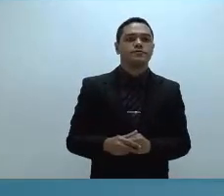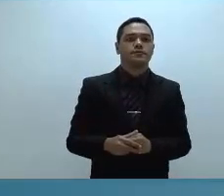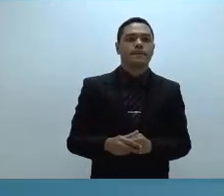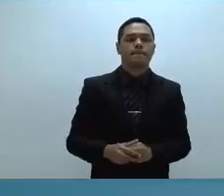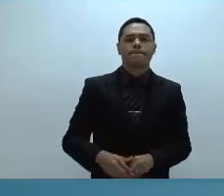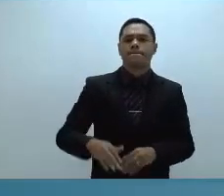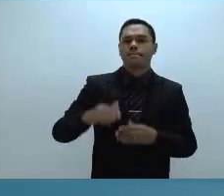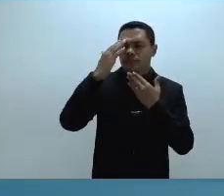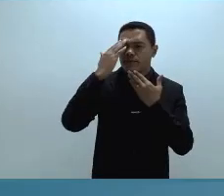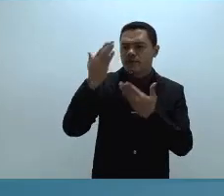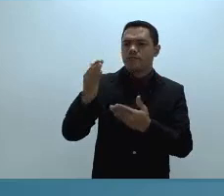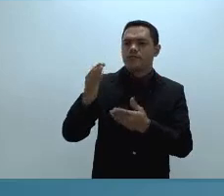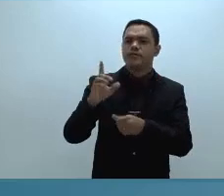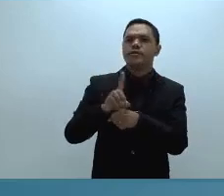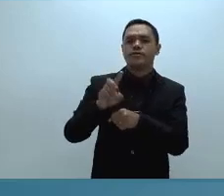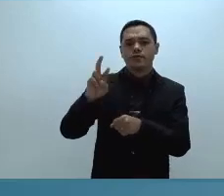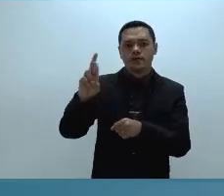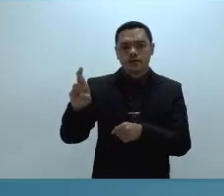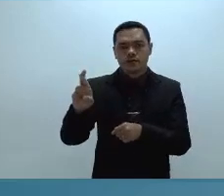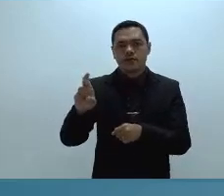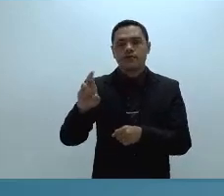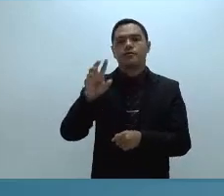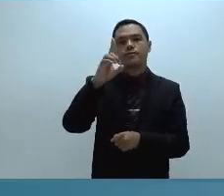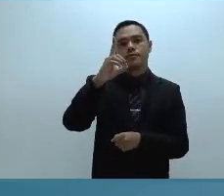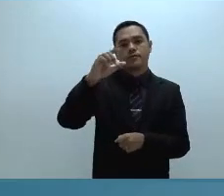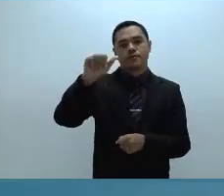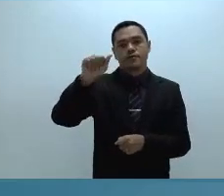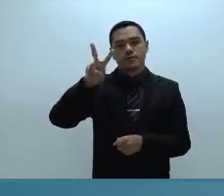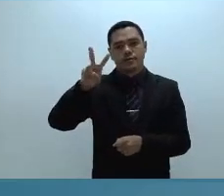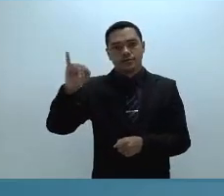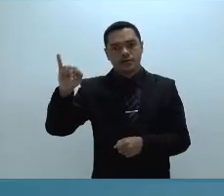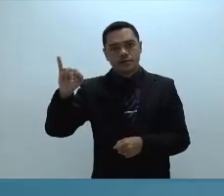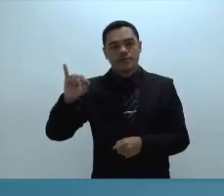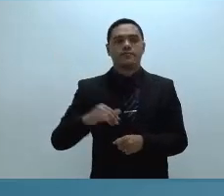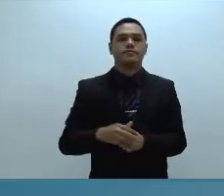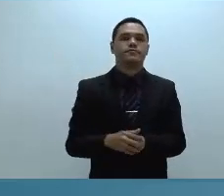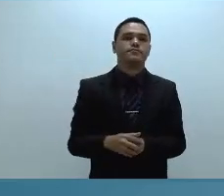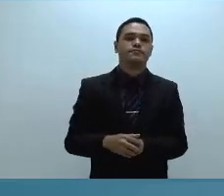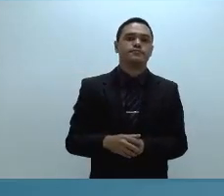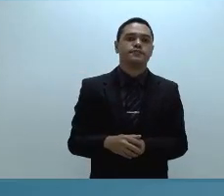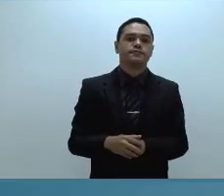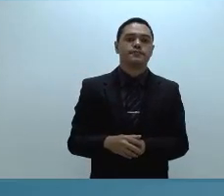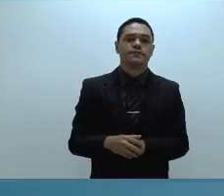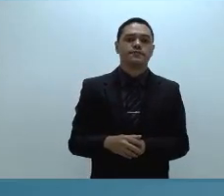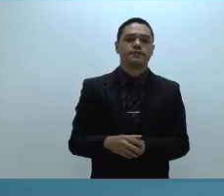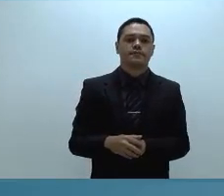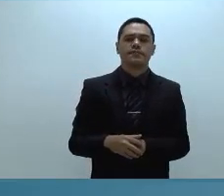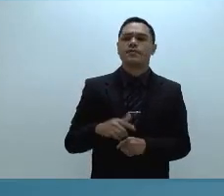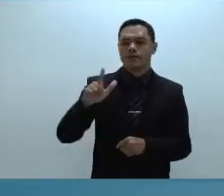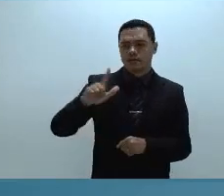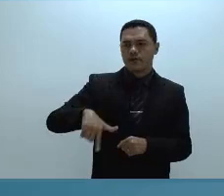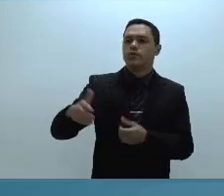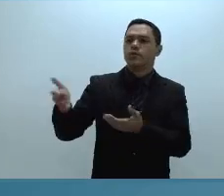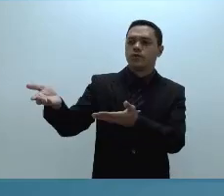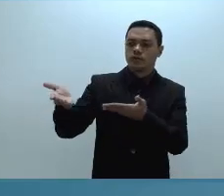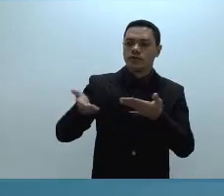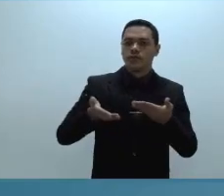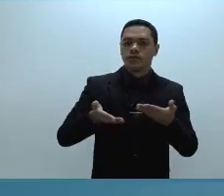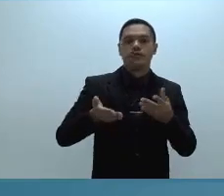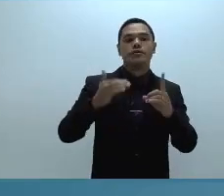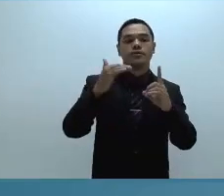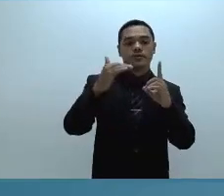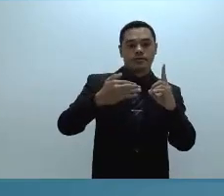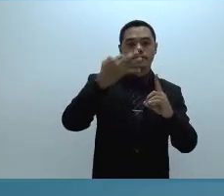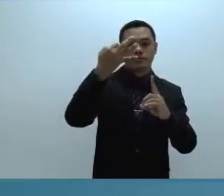Obrigado, doutor Davi Sá. Devolvo a palavra à eminente relatora, doutora desembargadora